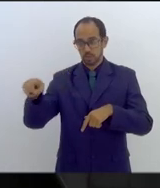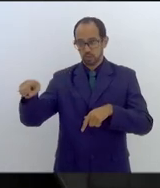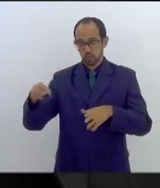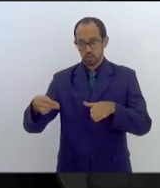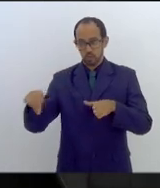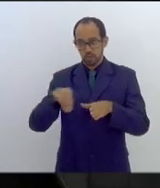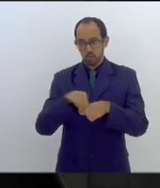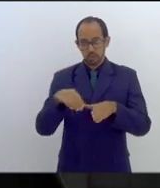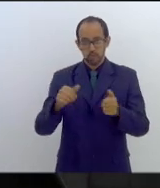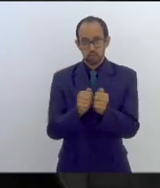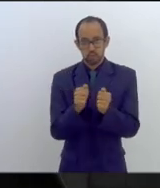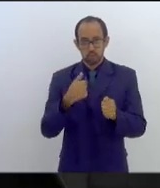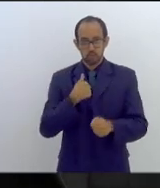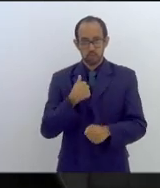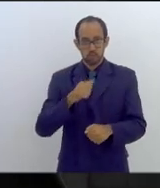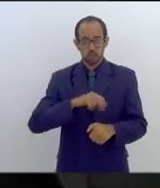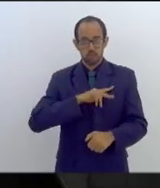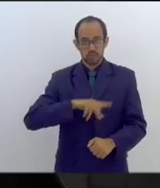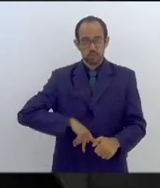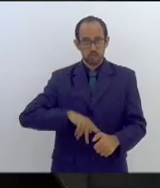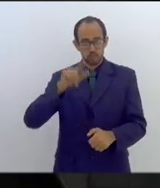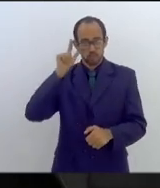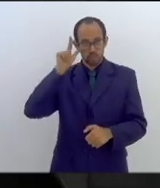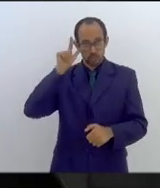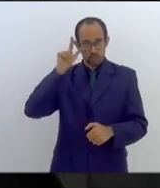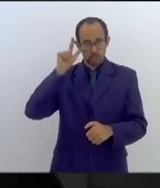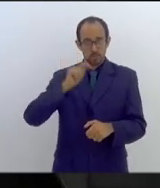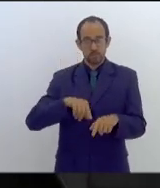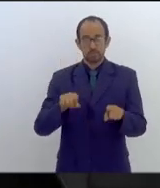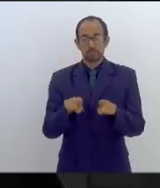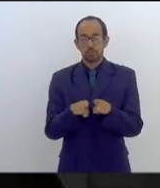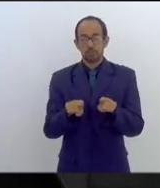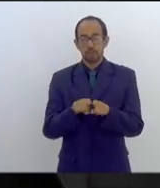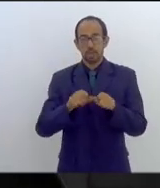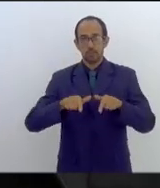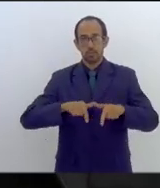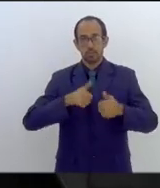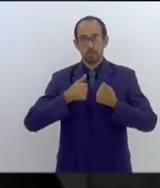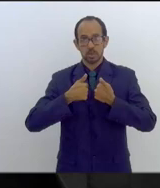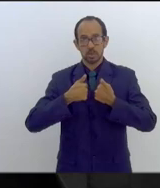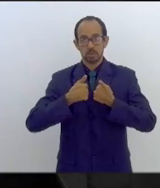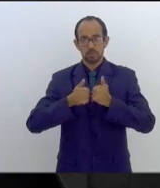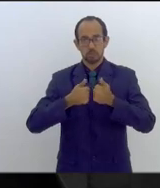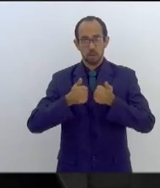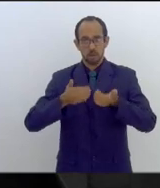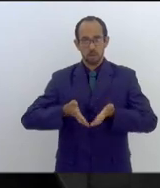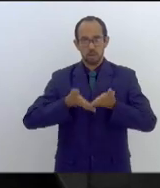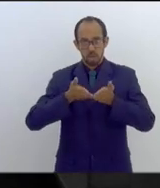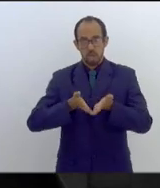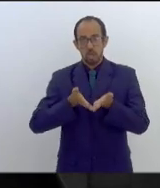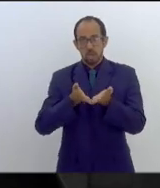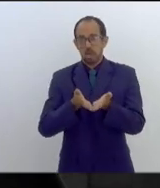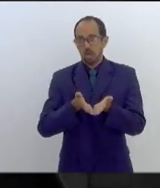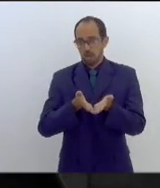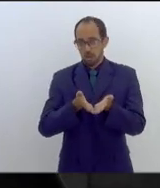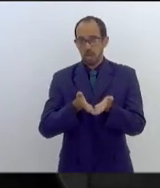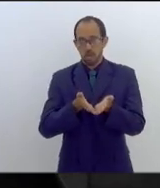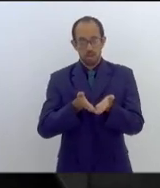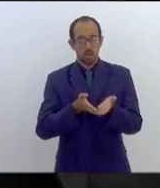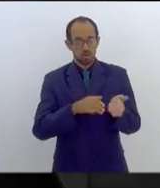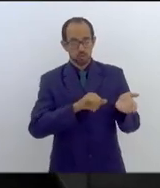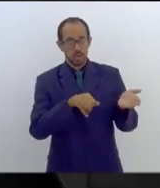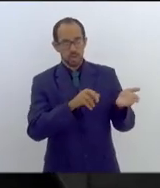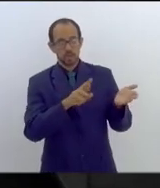a relatei sobre a presidência da Lucinha. Também, no transporte aquaviário, há muito tempo, deputado Jari, deputado Flávio Serafini, há muito